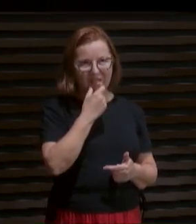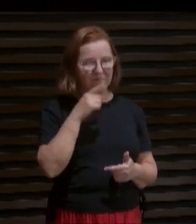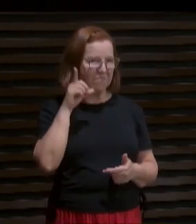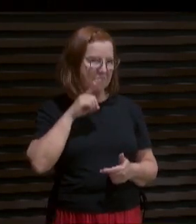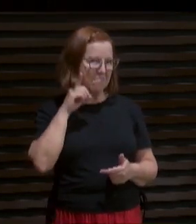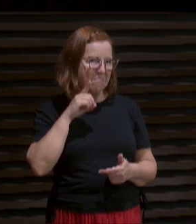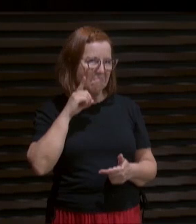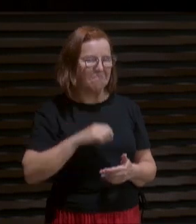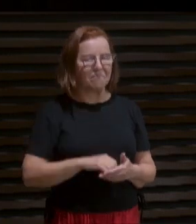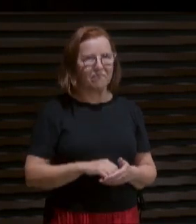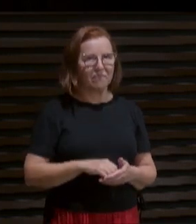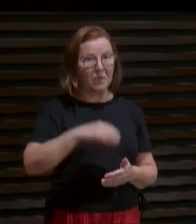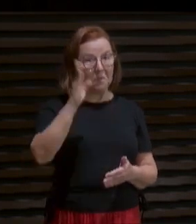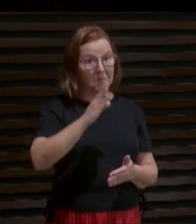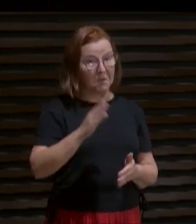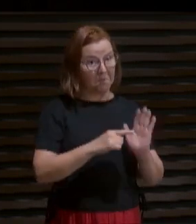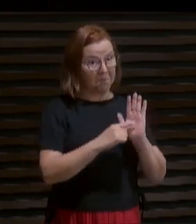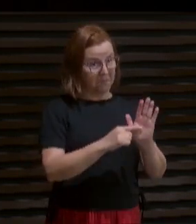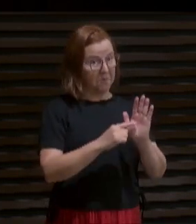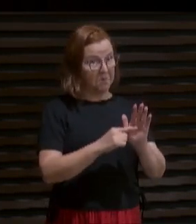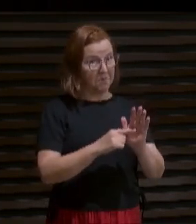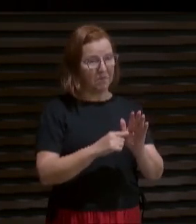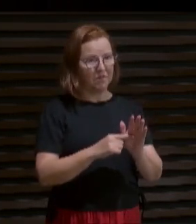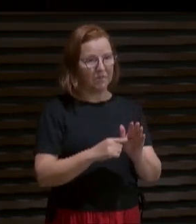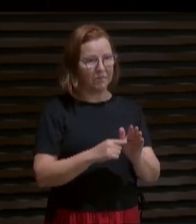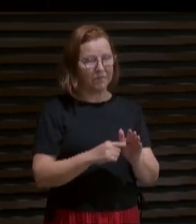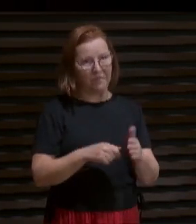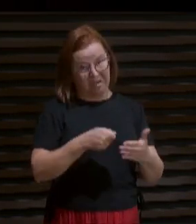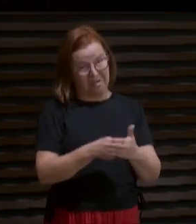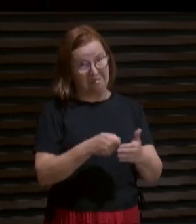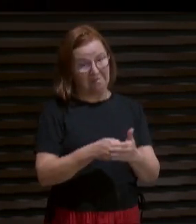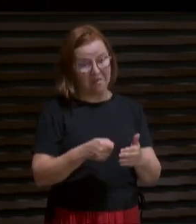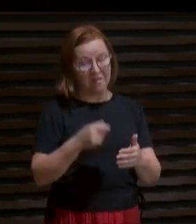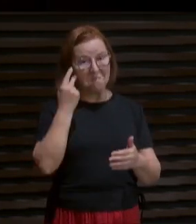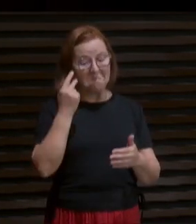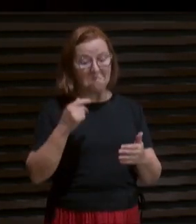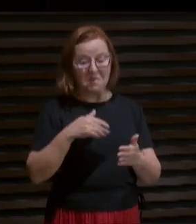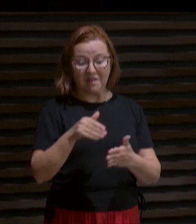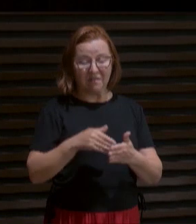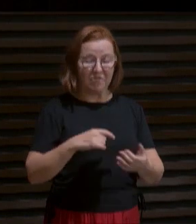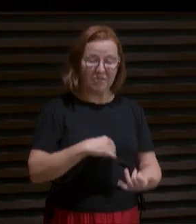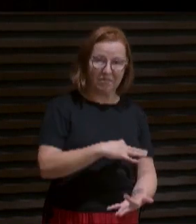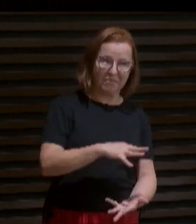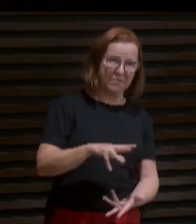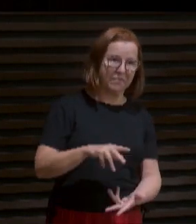show de luta. O globalismo e o